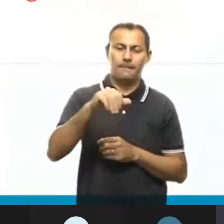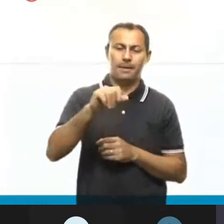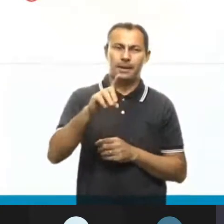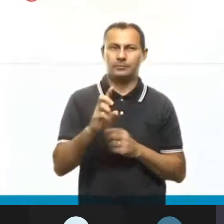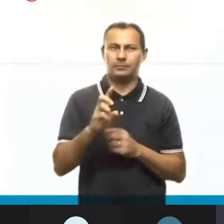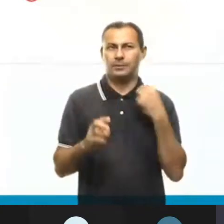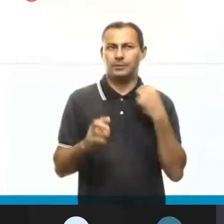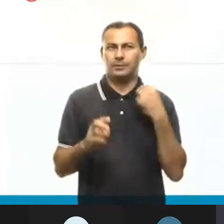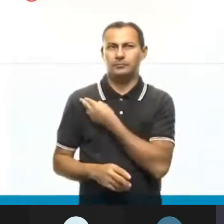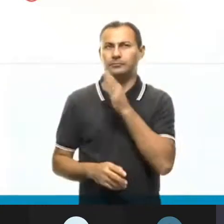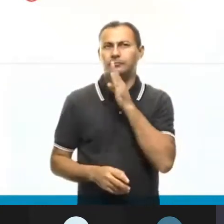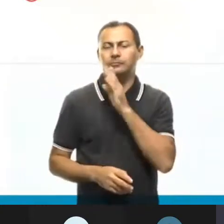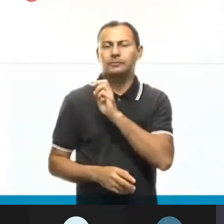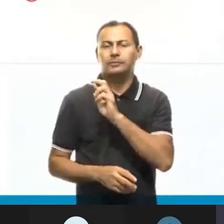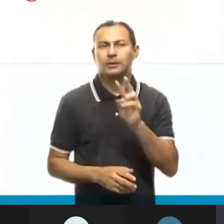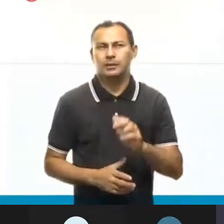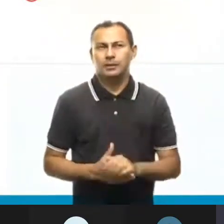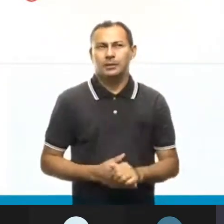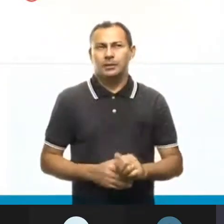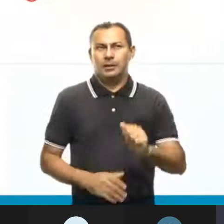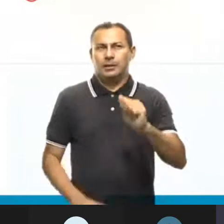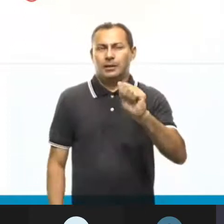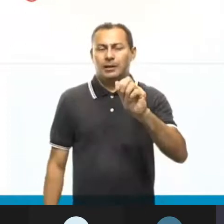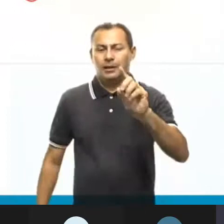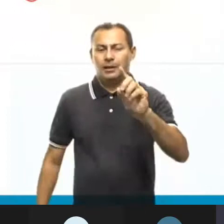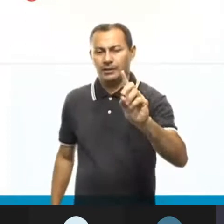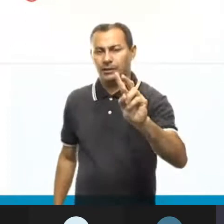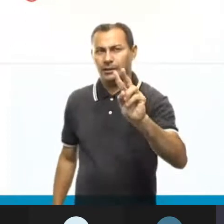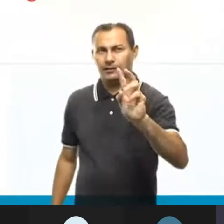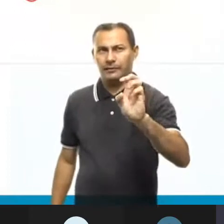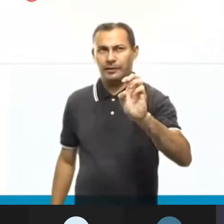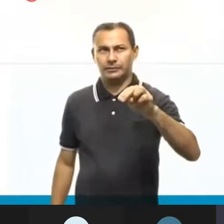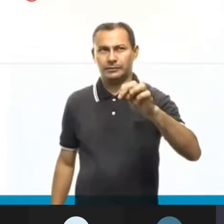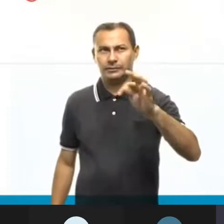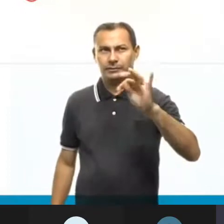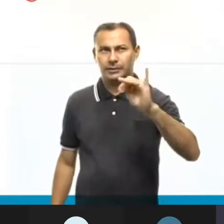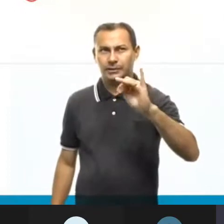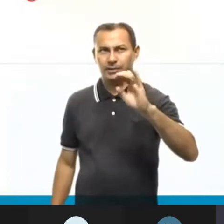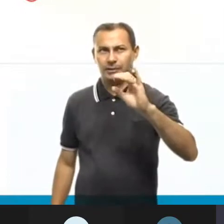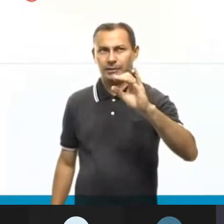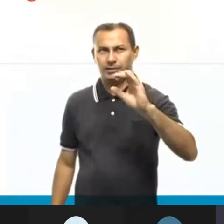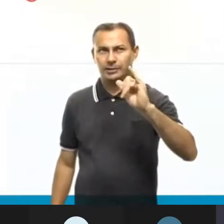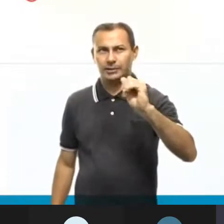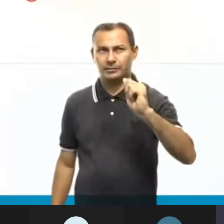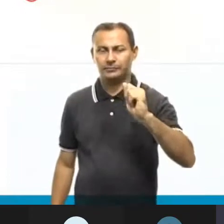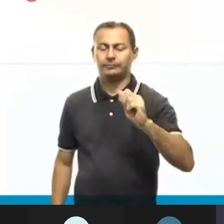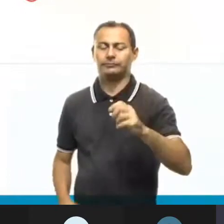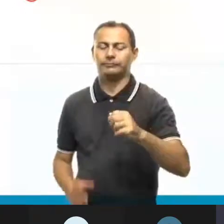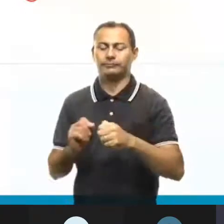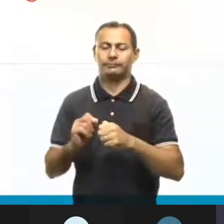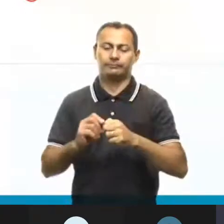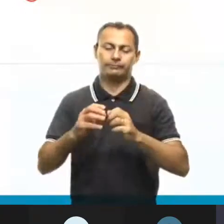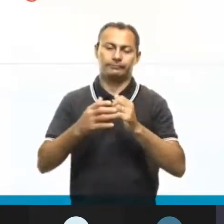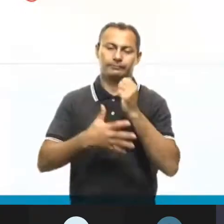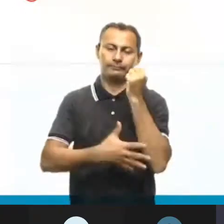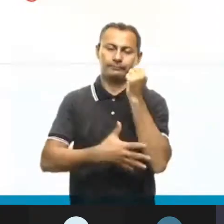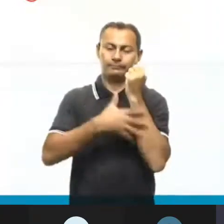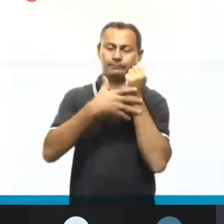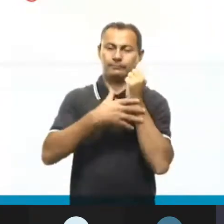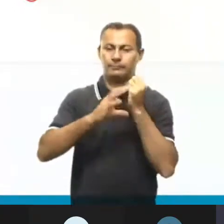aqui, que nós chamamos de adventícia. Que, como eu falei, ela é formada de